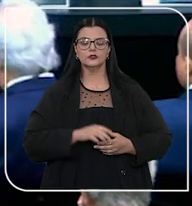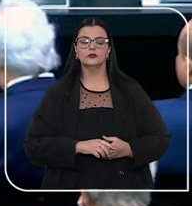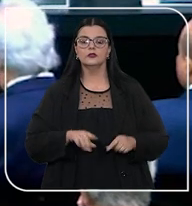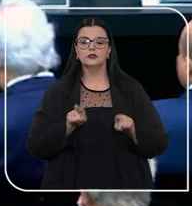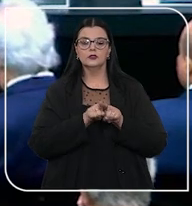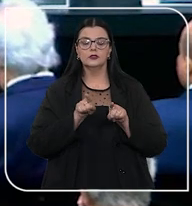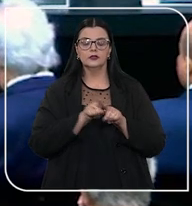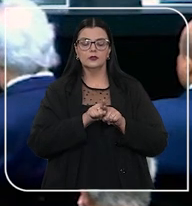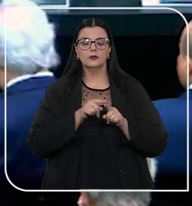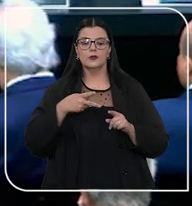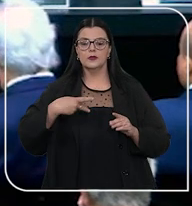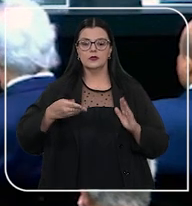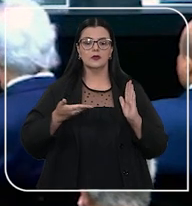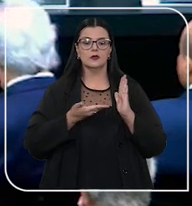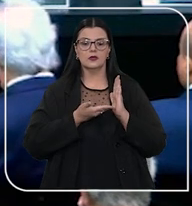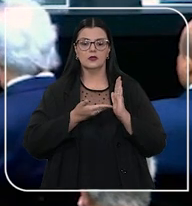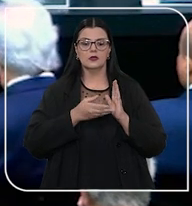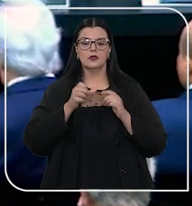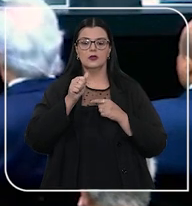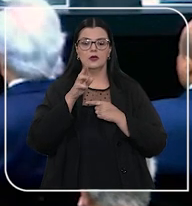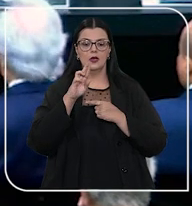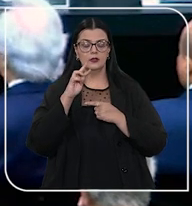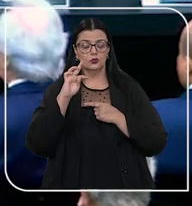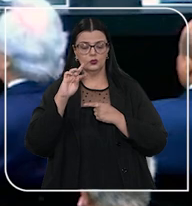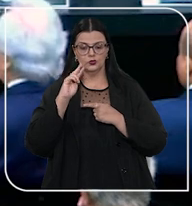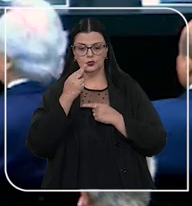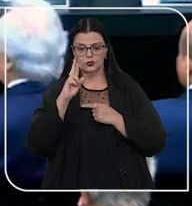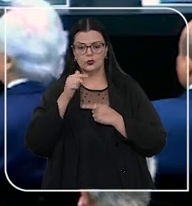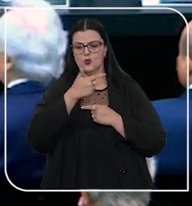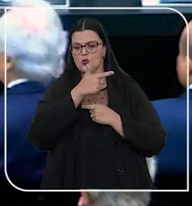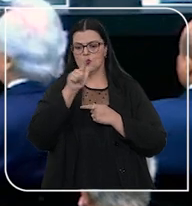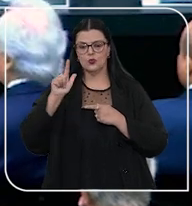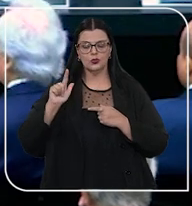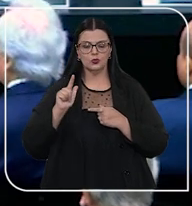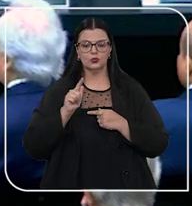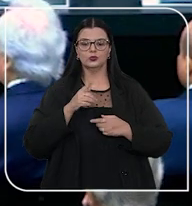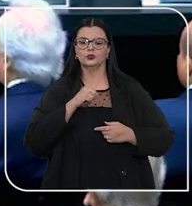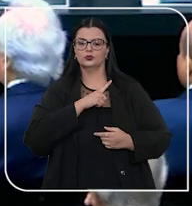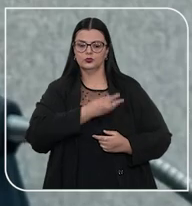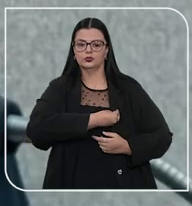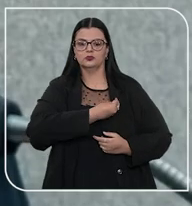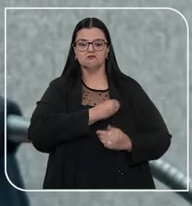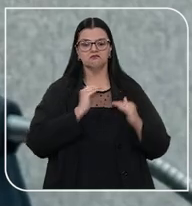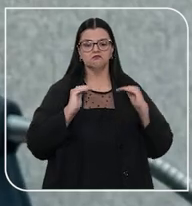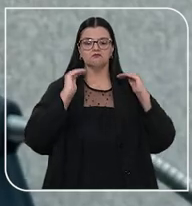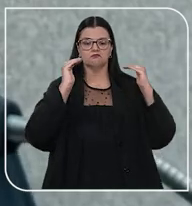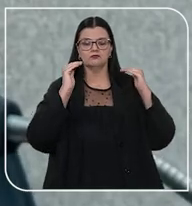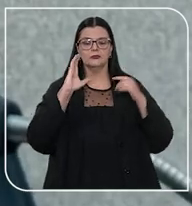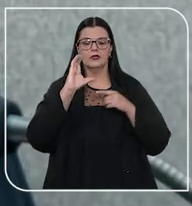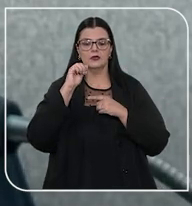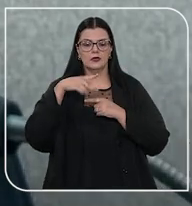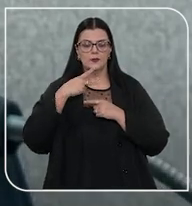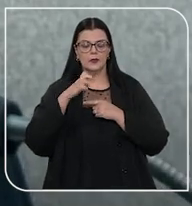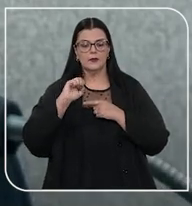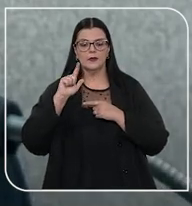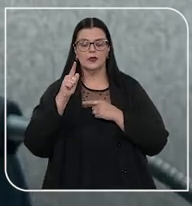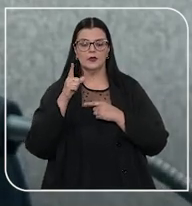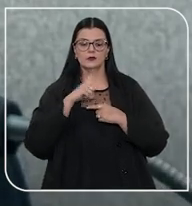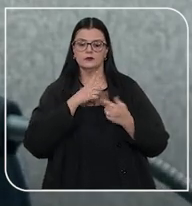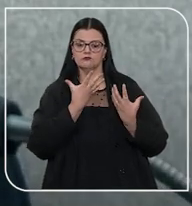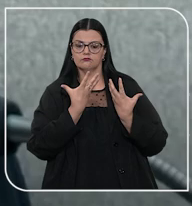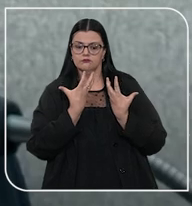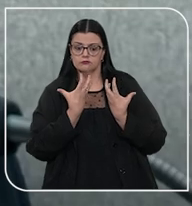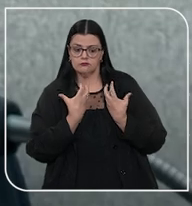do presidente da Câmara dos Deputados, Arthur Lira, entre outras autoridades. Mauro Campbell Marques foi indicado